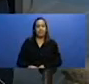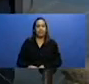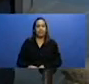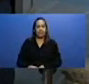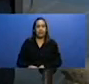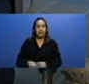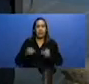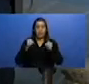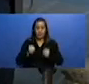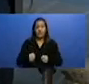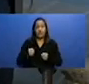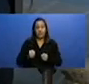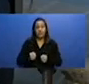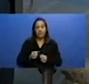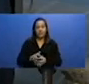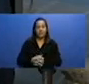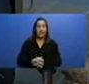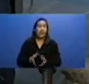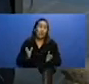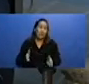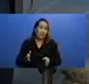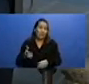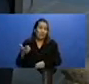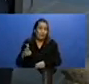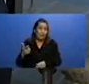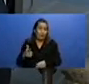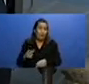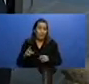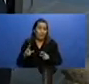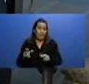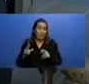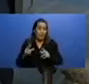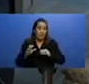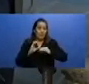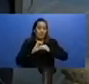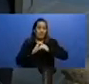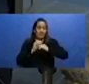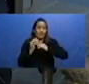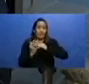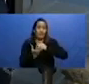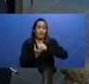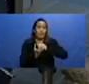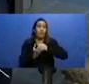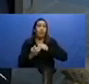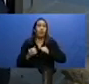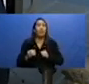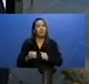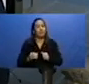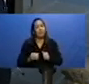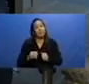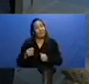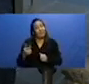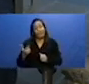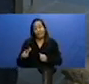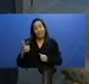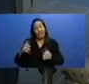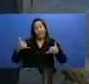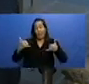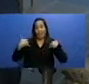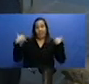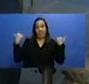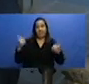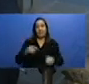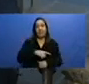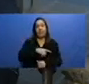impossível? Né? Muitos aniversários desse ano foram diferentes, né? Foi ali só com a família. Então, talvez você